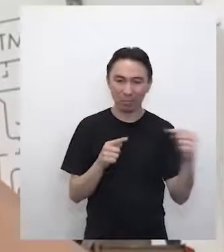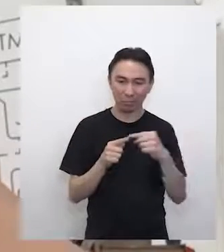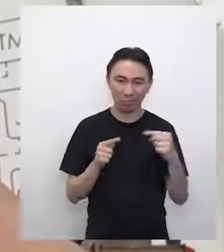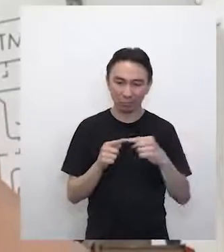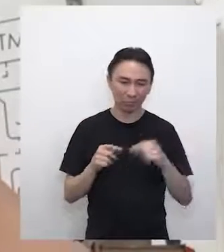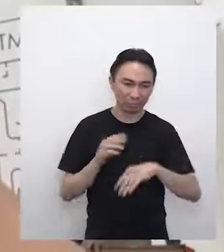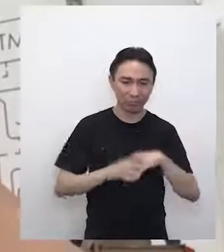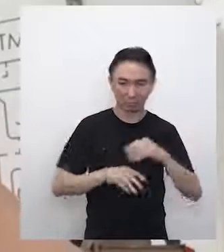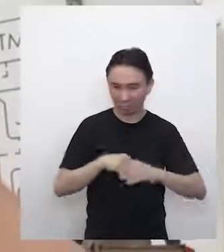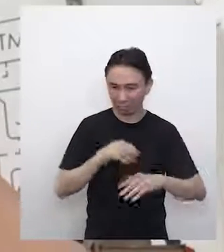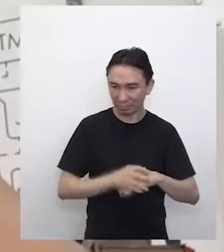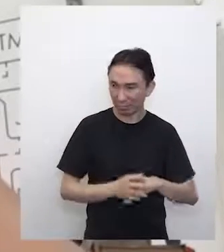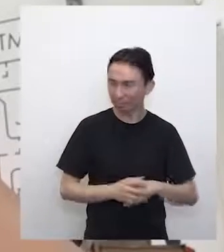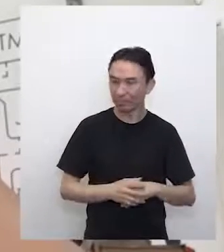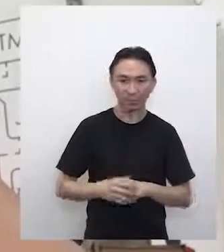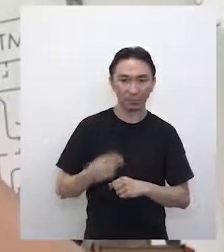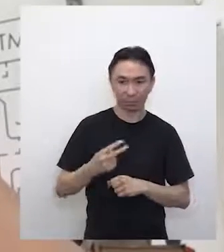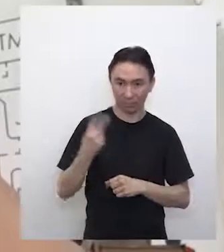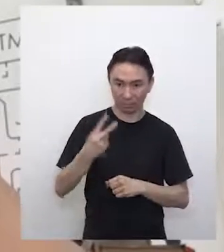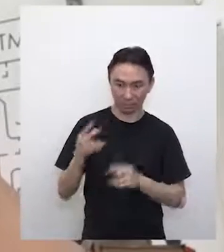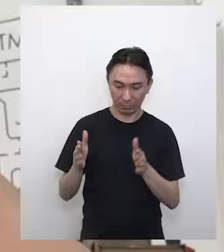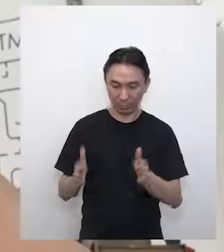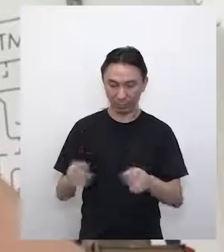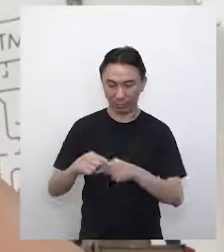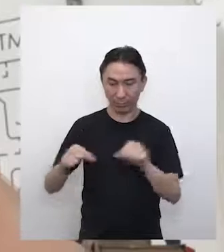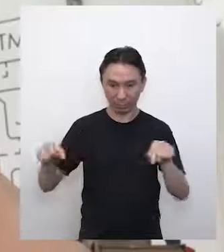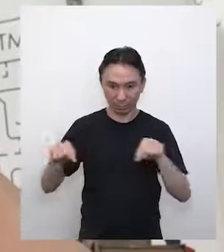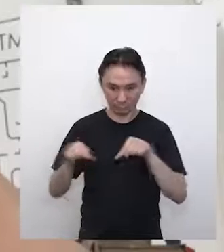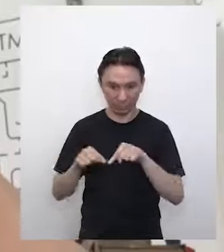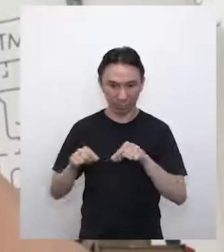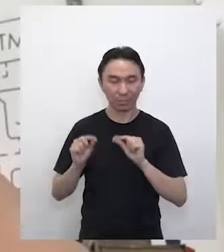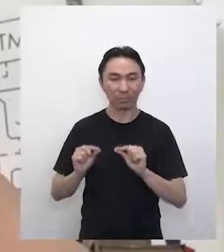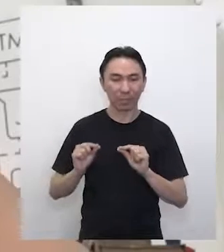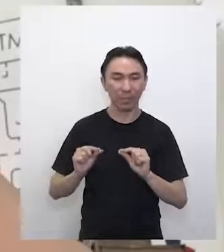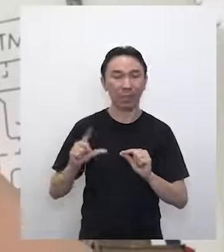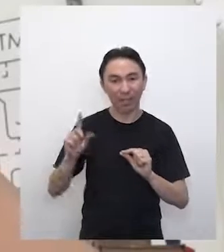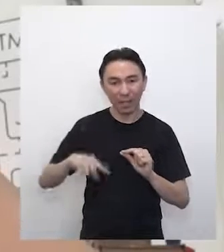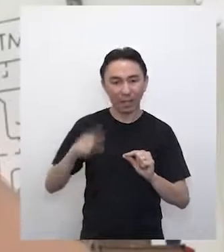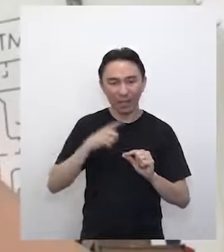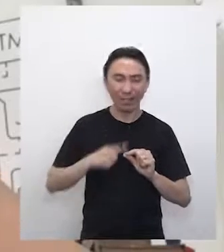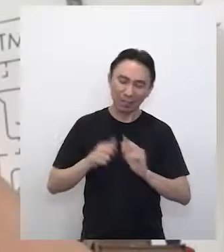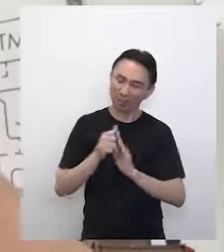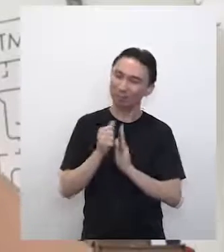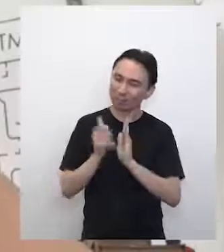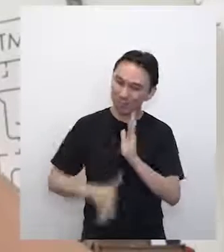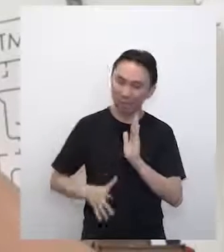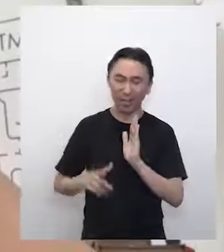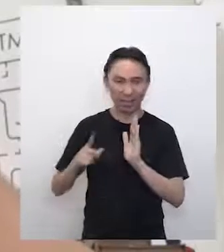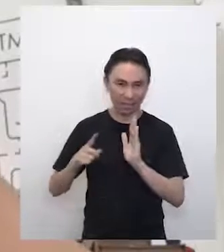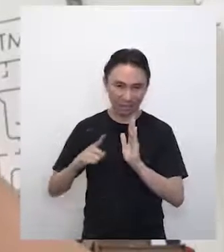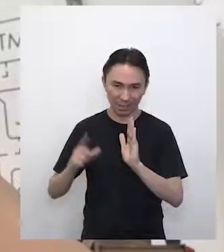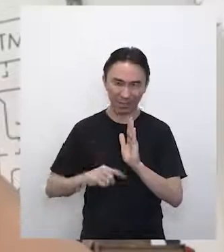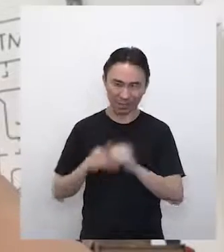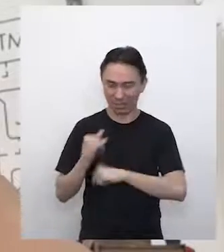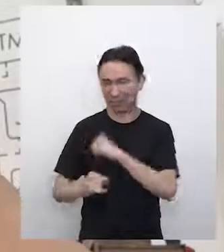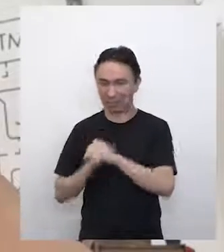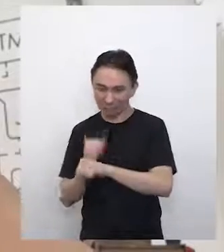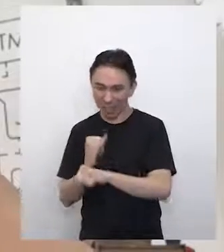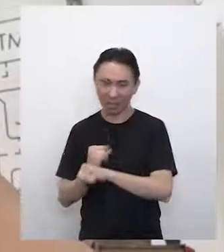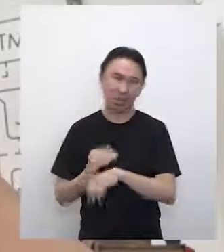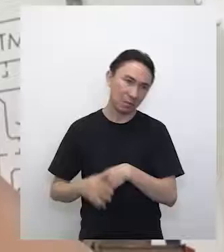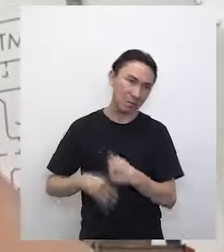O espaço 2, nós fazemos atividades plugadas e desplugadas. E é um espaço que vocês vão poder criar